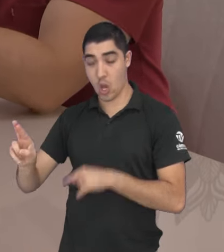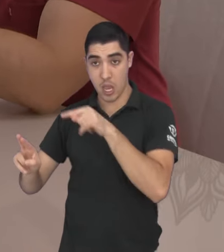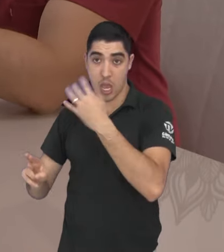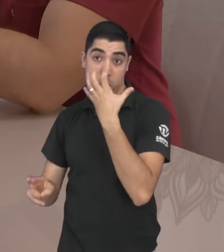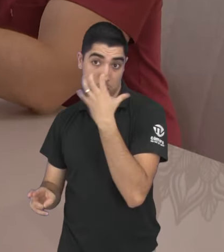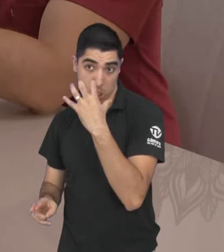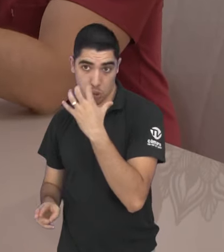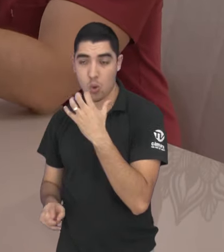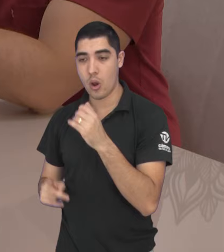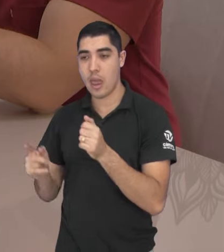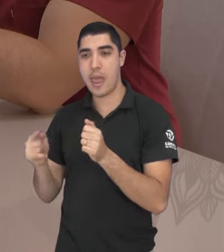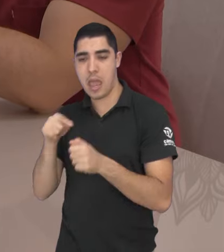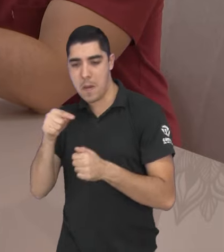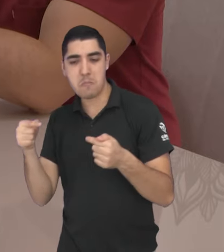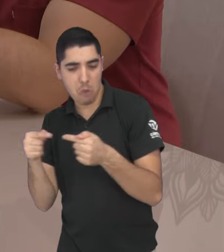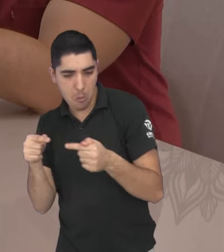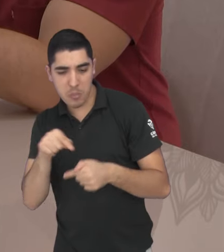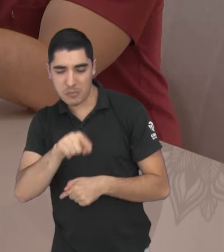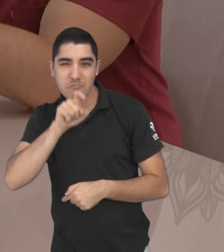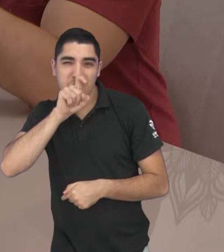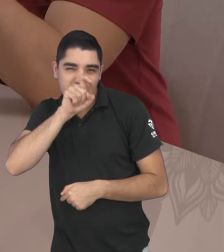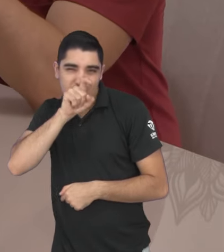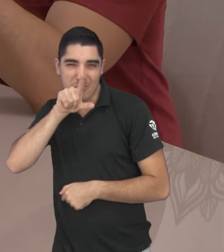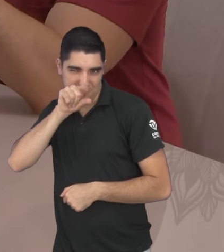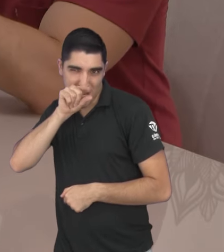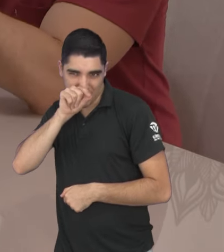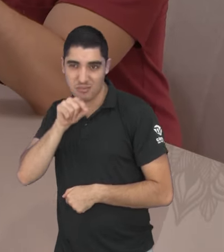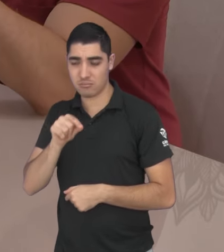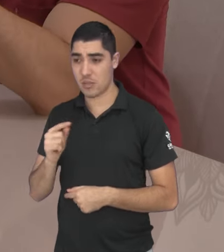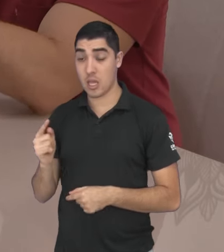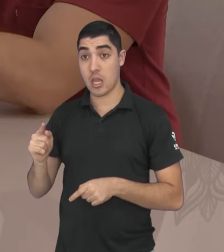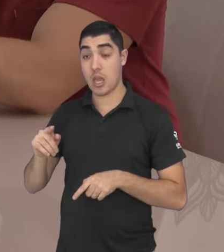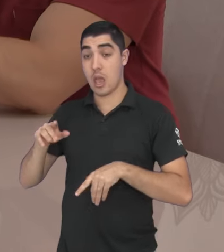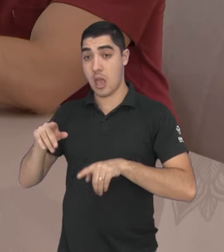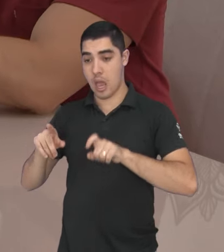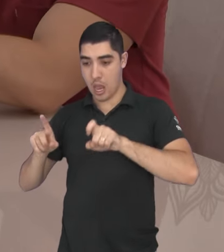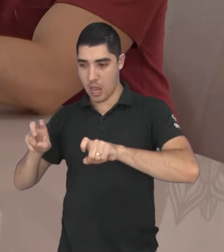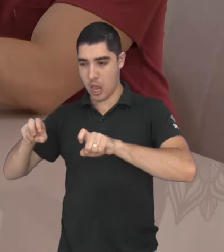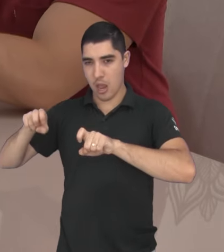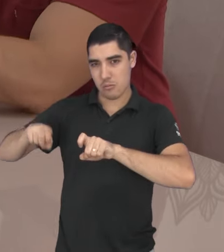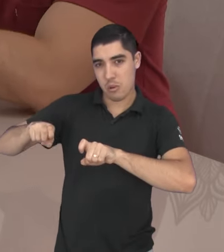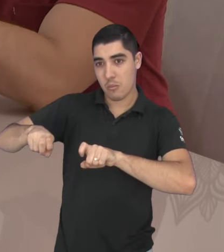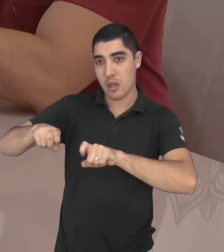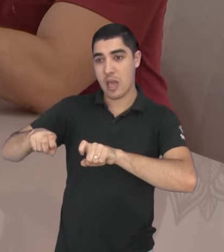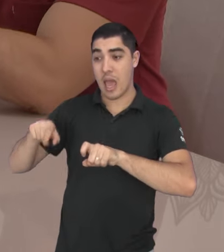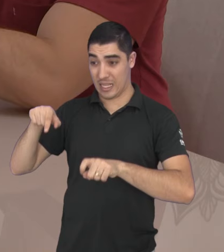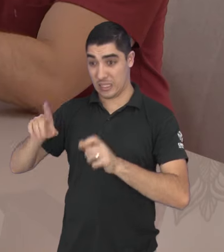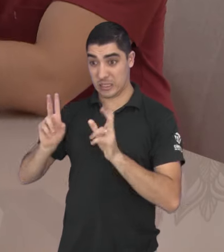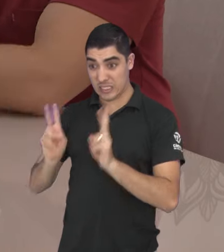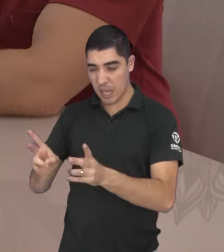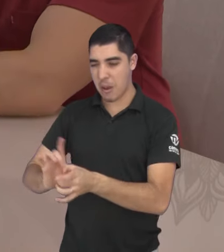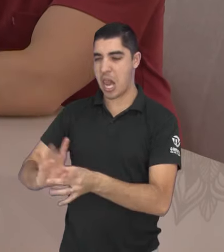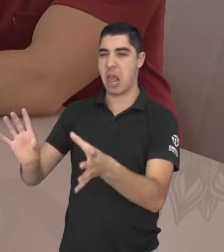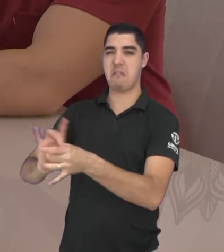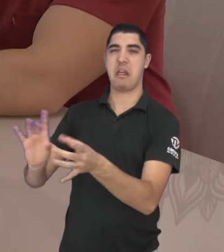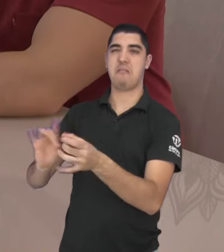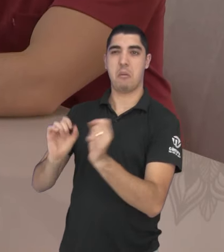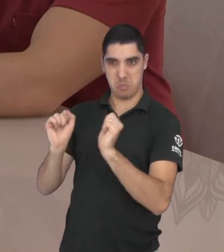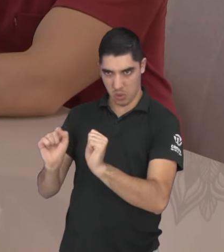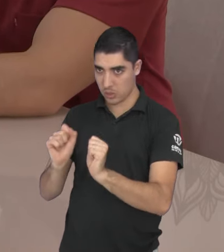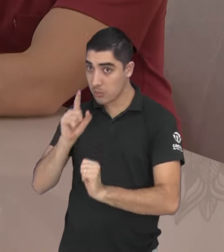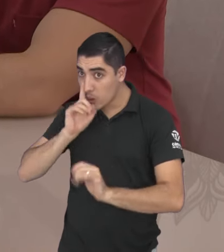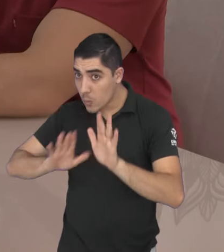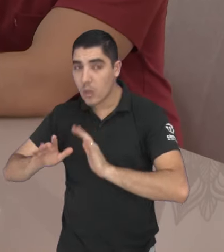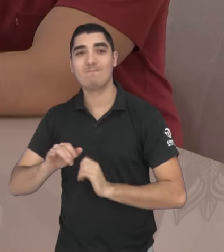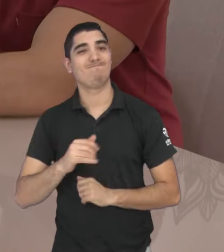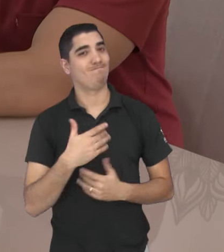que se dá bem com a gemada, que é a calopsita, não é legal deixar os dois livres ali sem a supervisão do tutor. Jamais, de jeito nenhum.